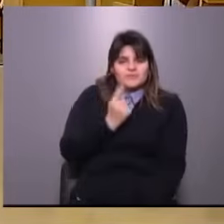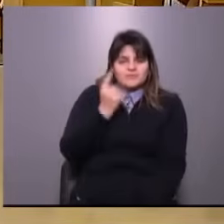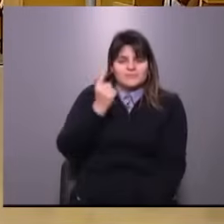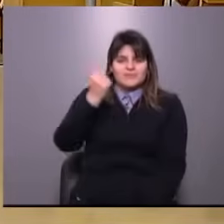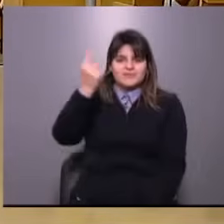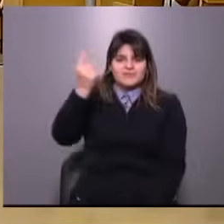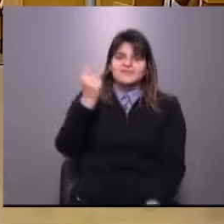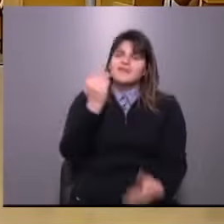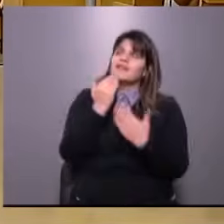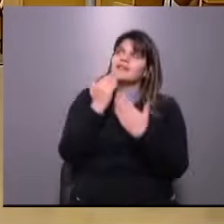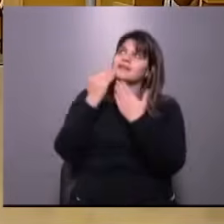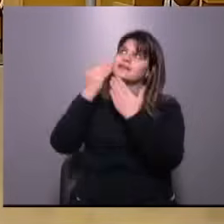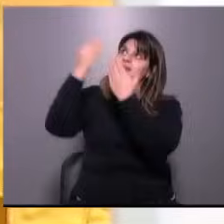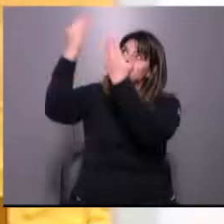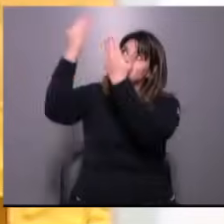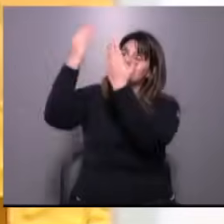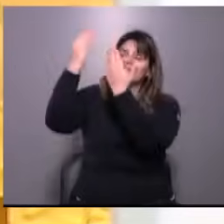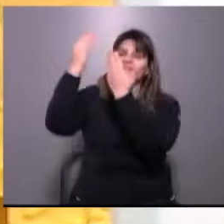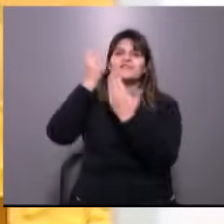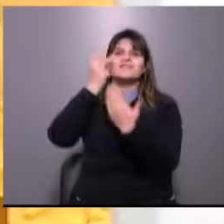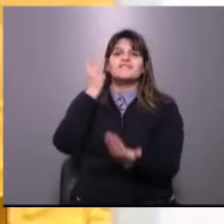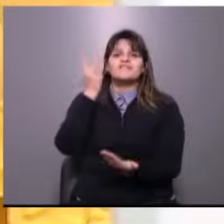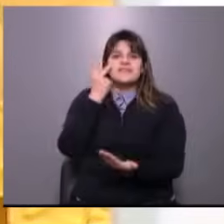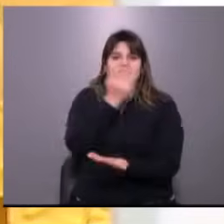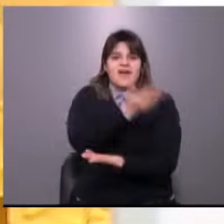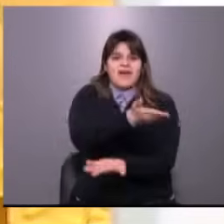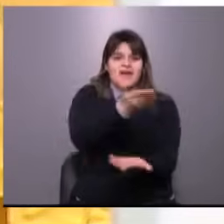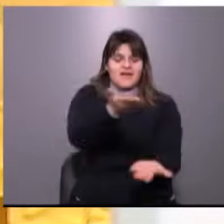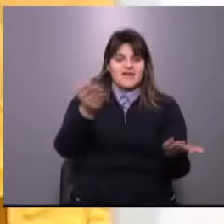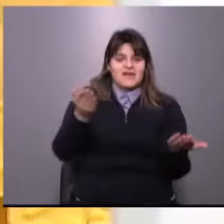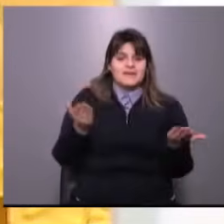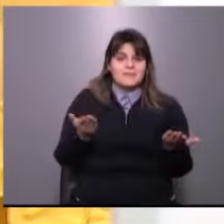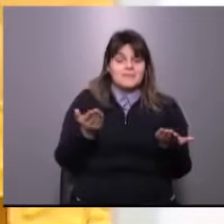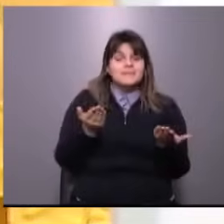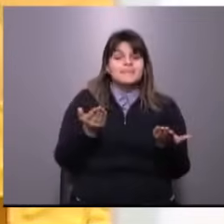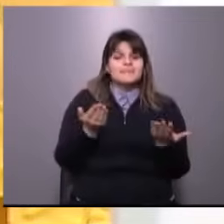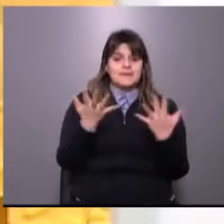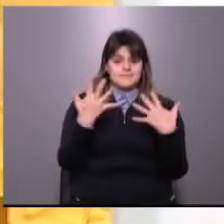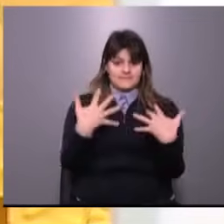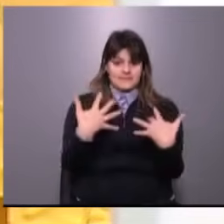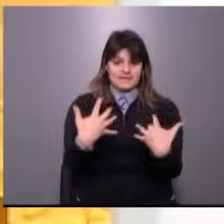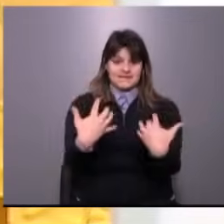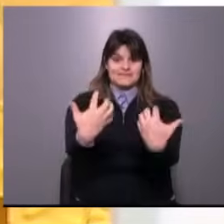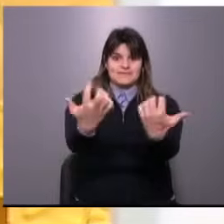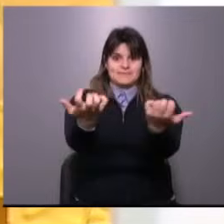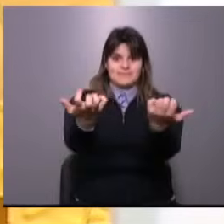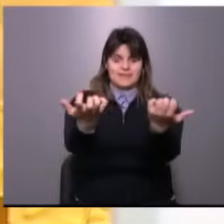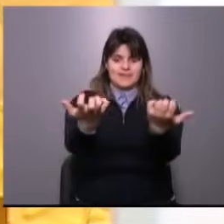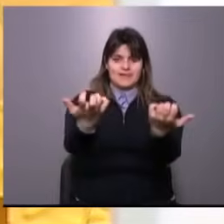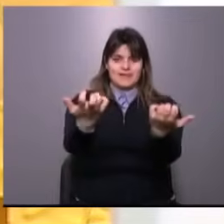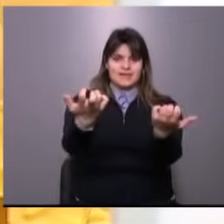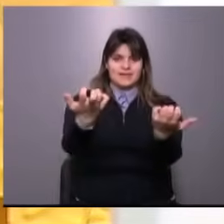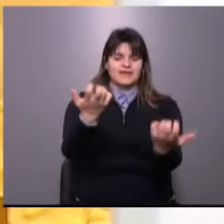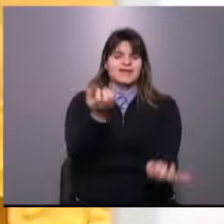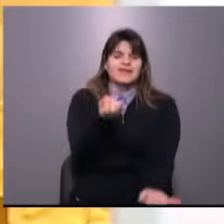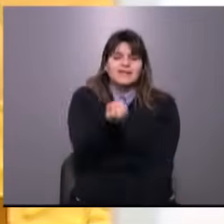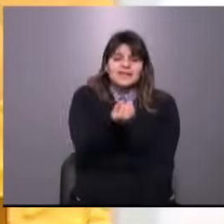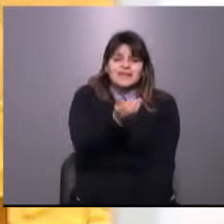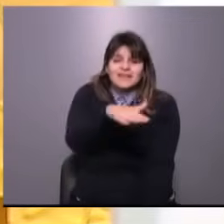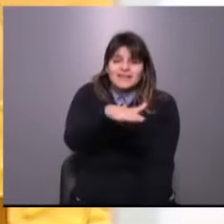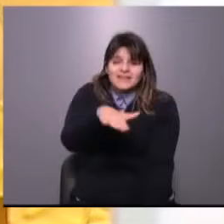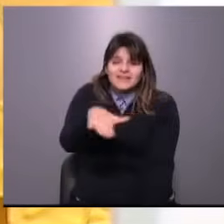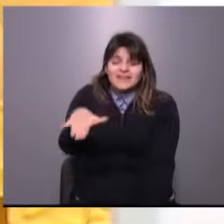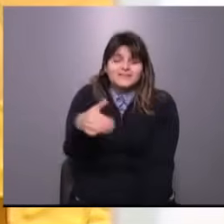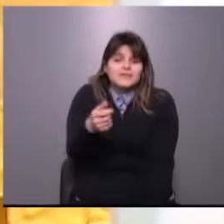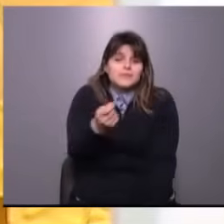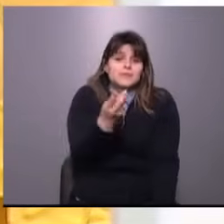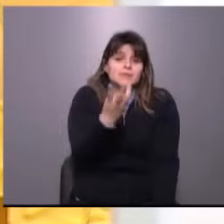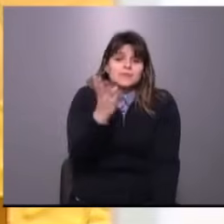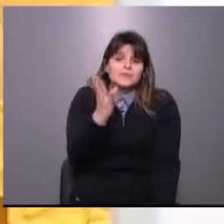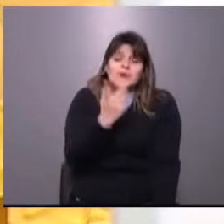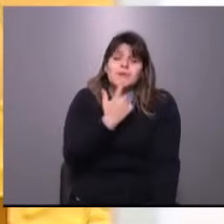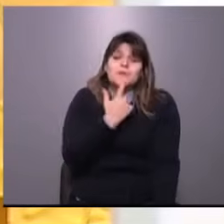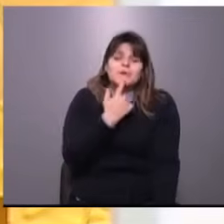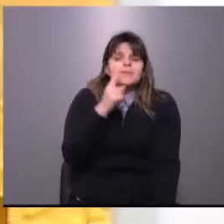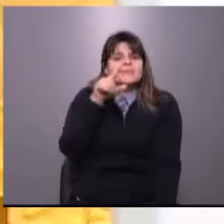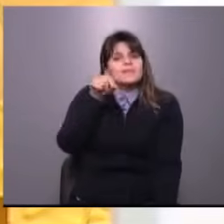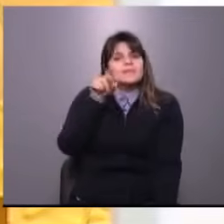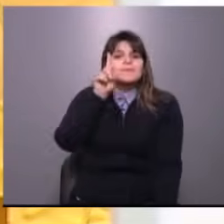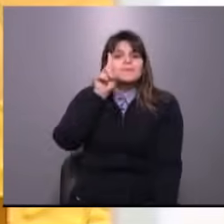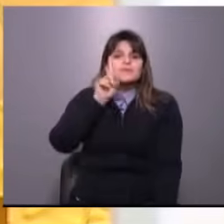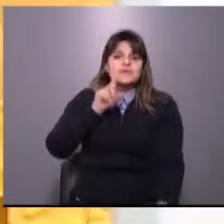forma especial graças ao Senhor pelo dom da vida. Encontram-se nesta Assembleia